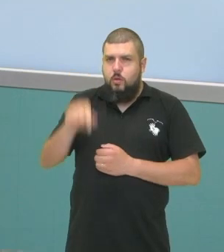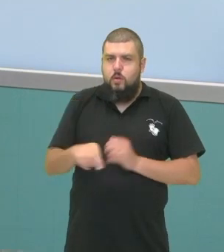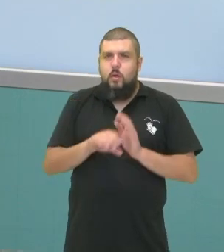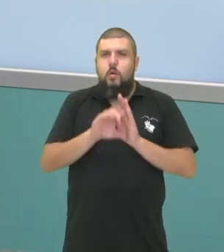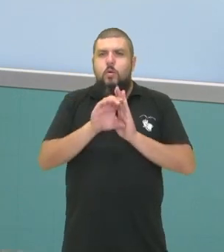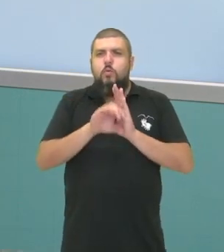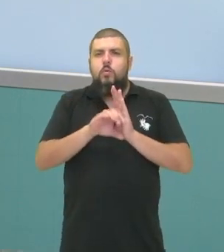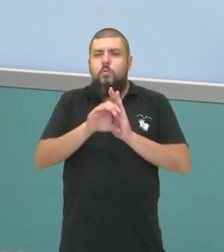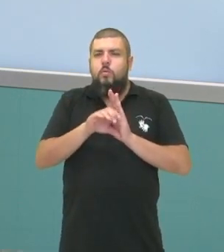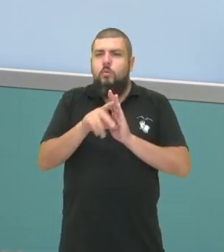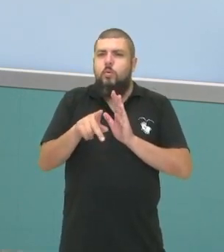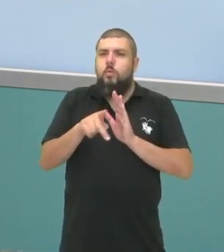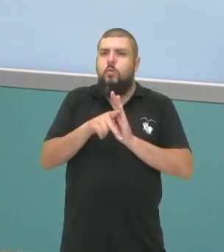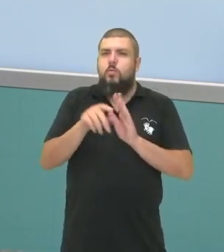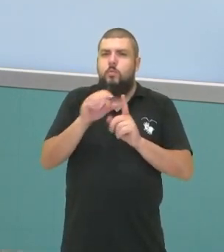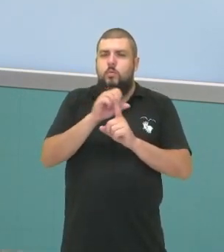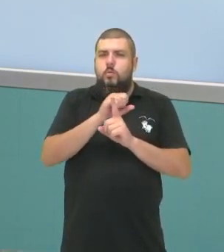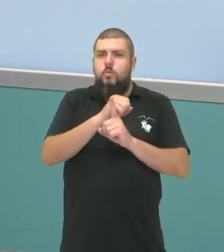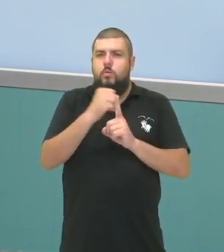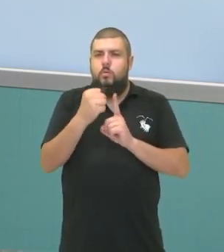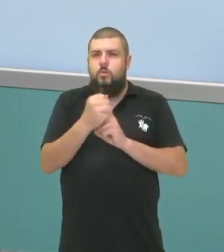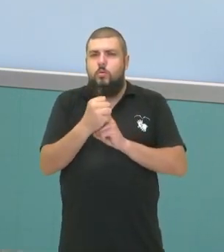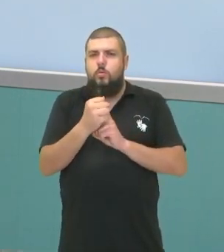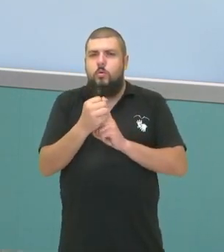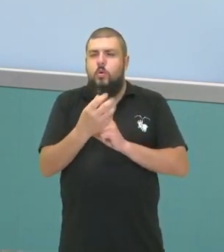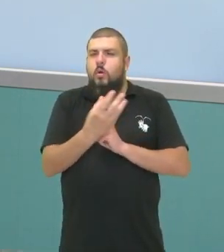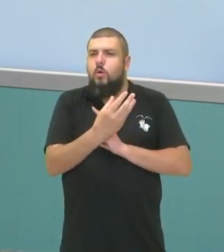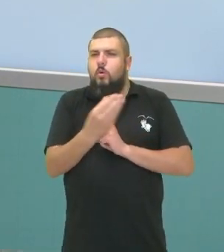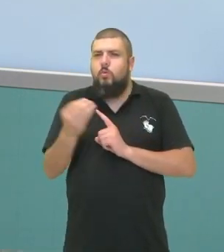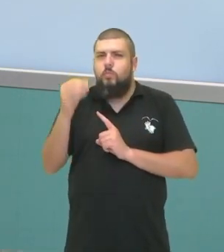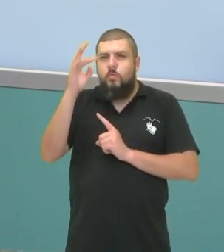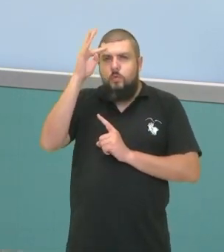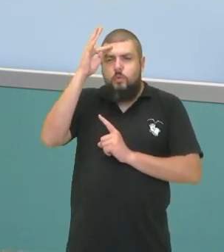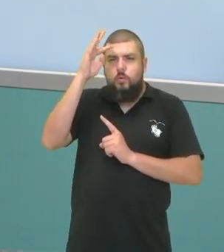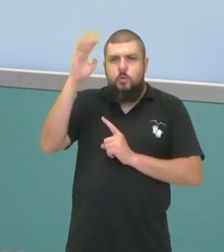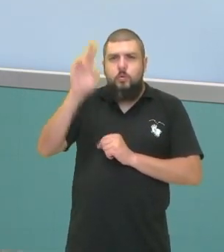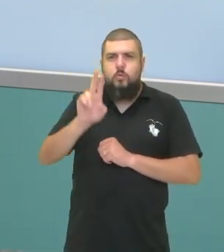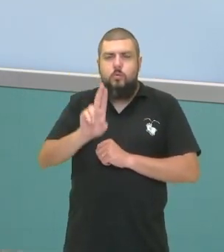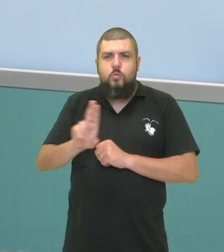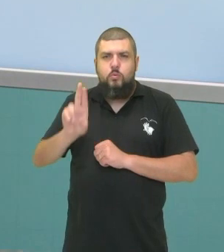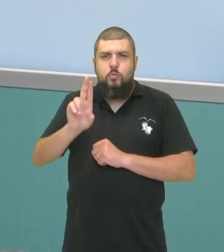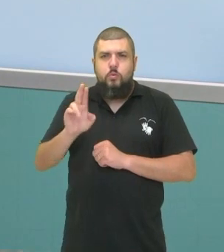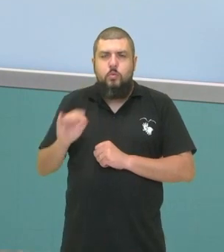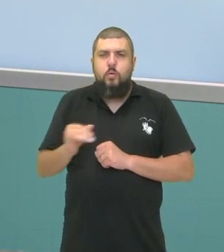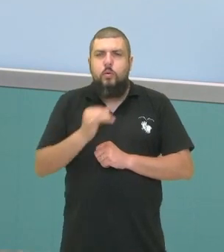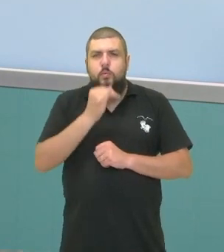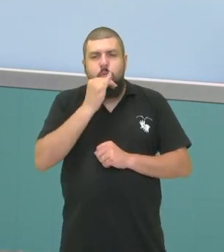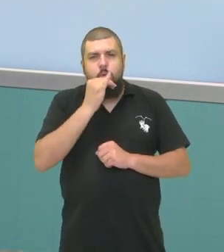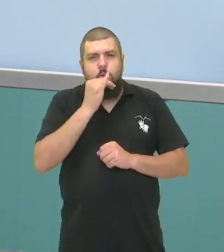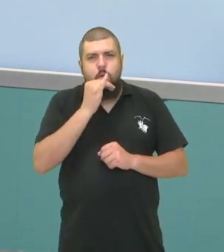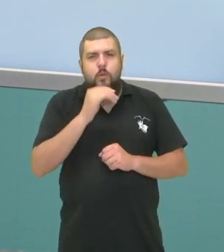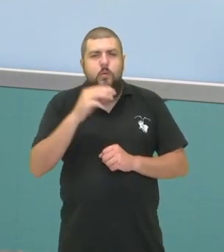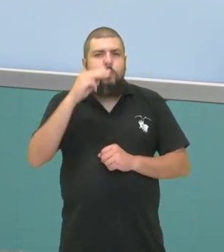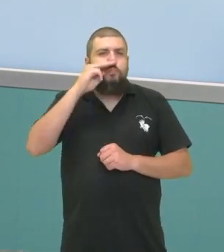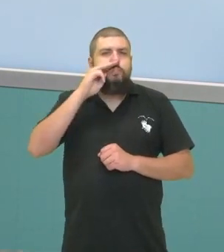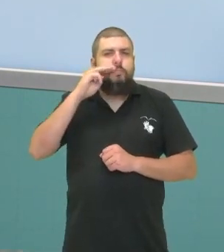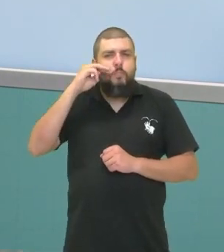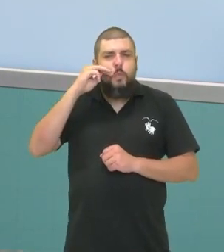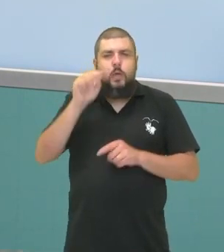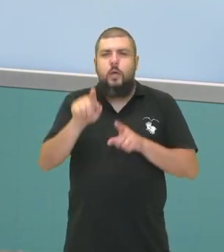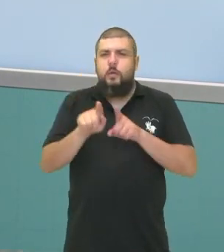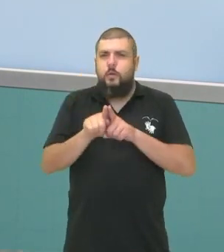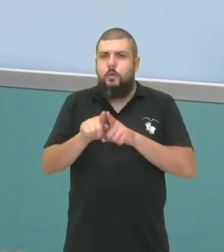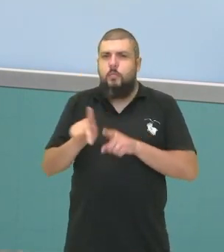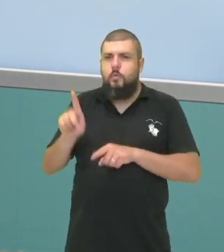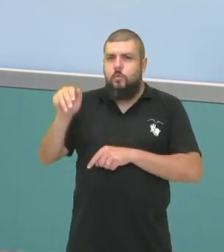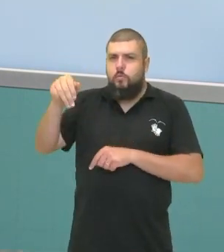muito utilizado por teóricos como Karl Marx e Mannheim. Ideologia tem um conceito dentro